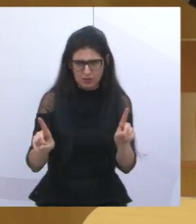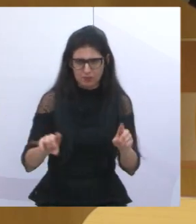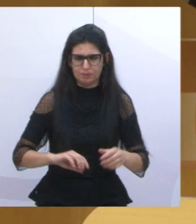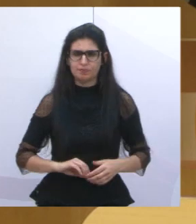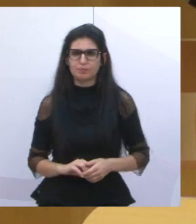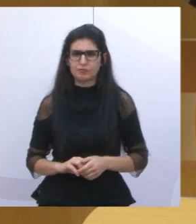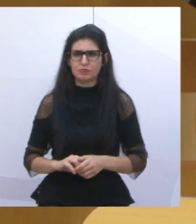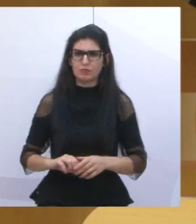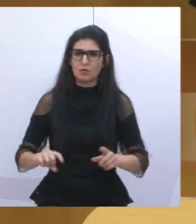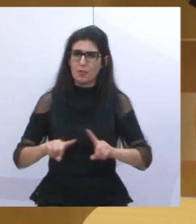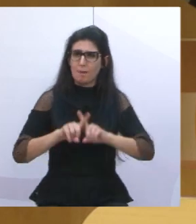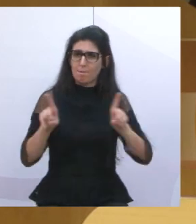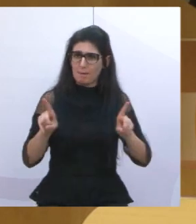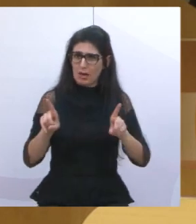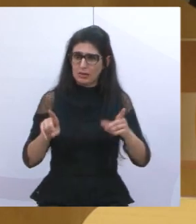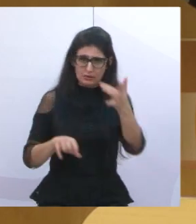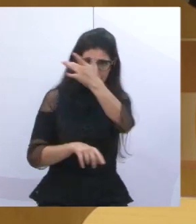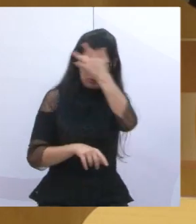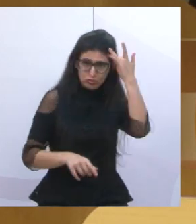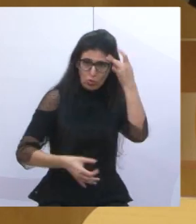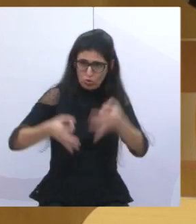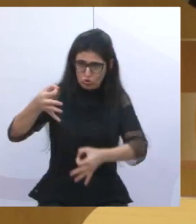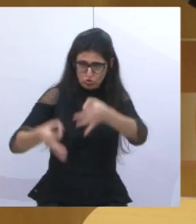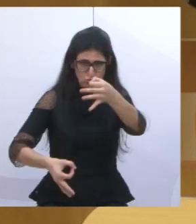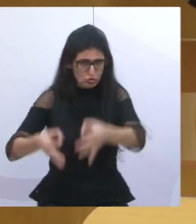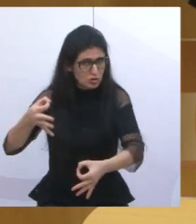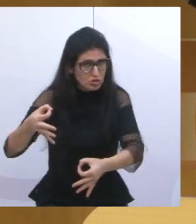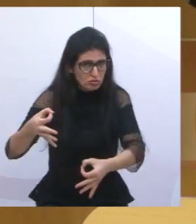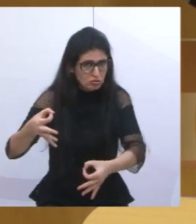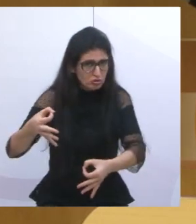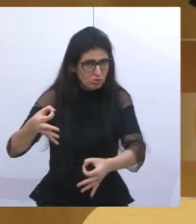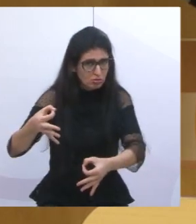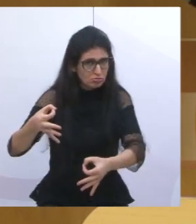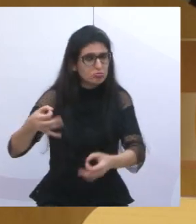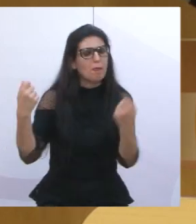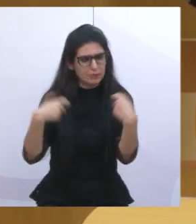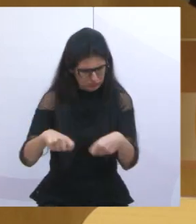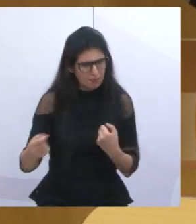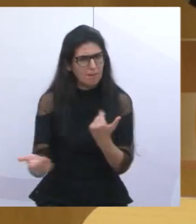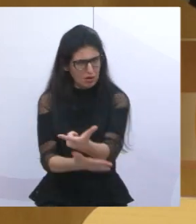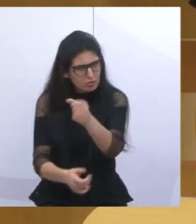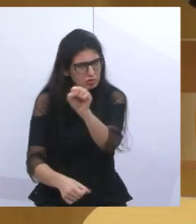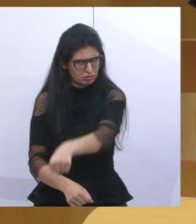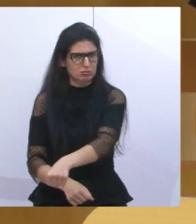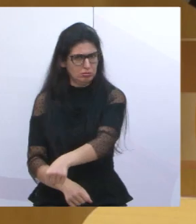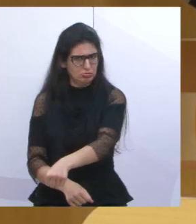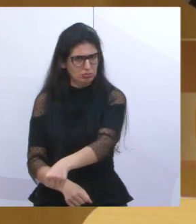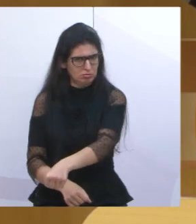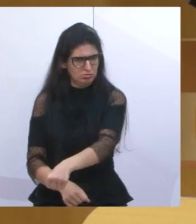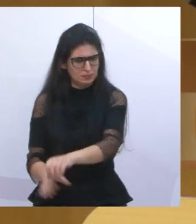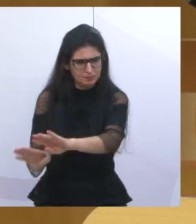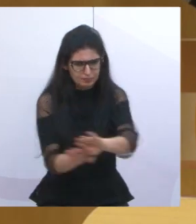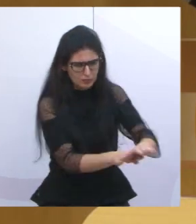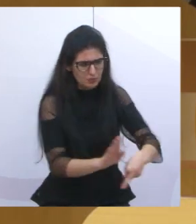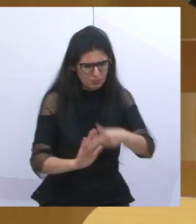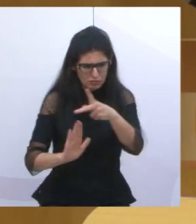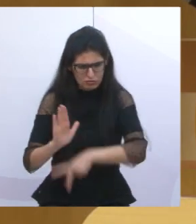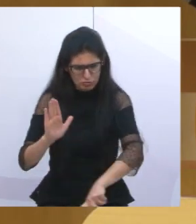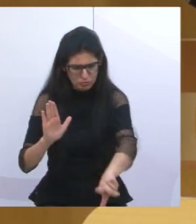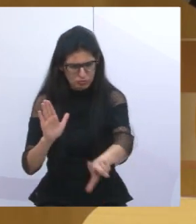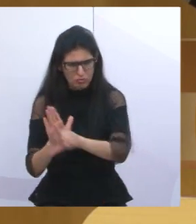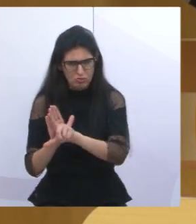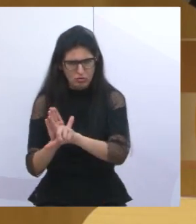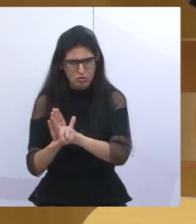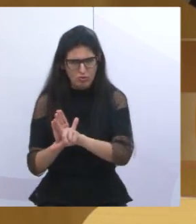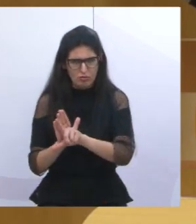jurídicas, inviabilizando sua aplicação na prática. Por fim, o projeto de lei prevê a